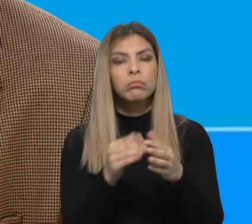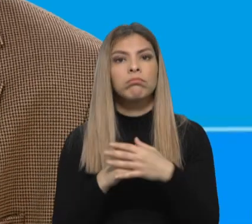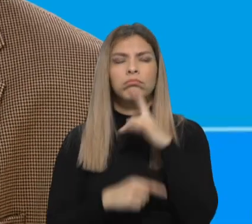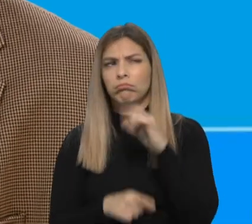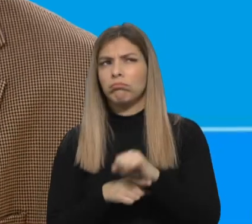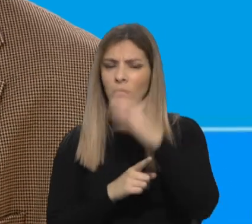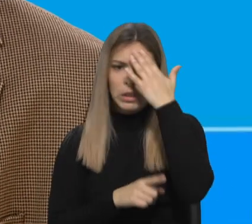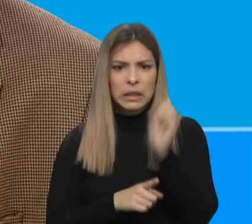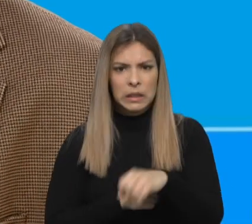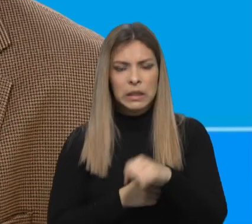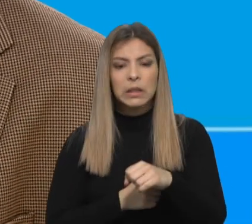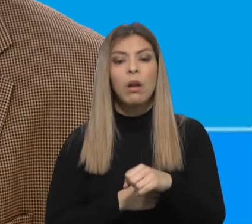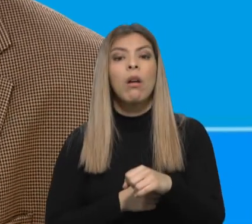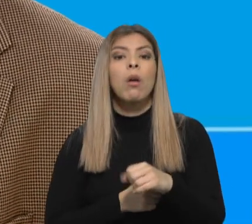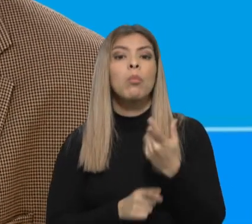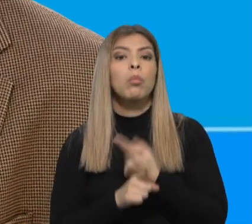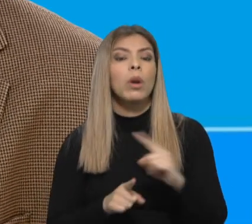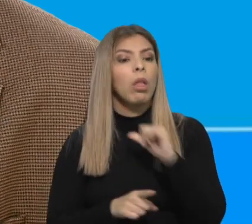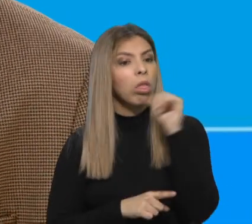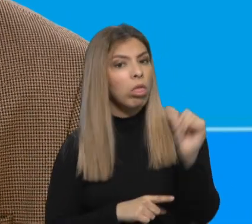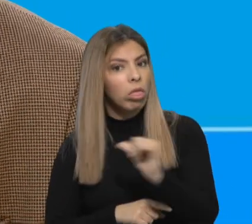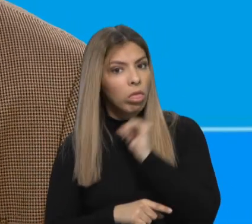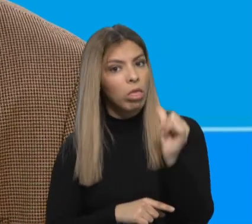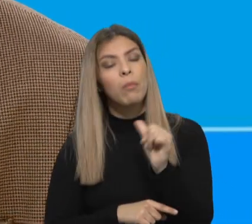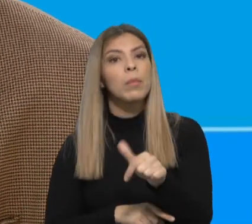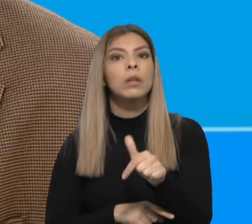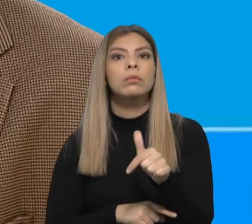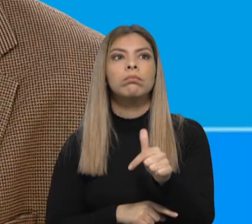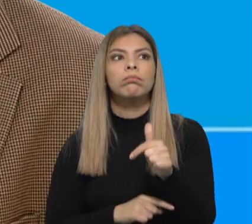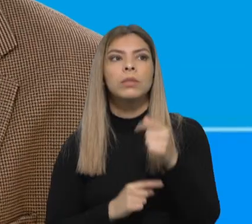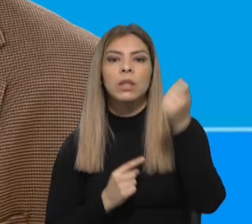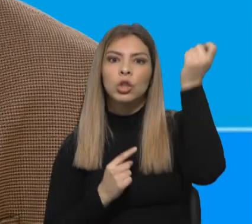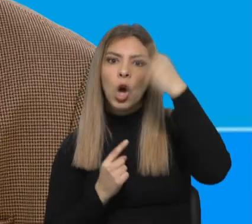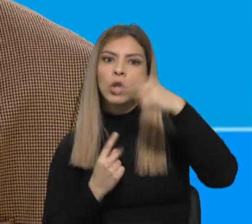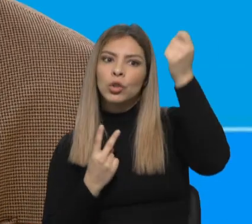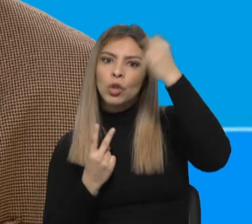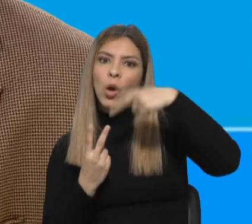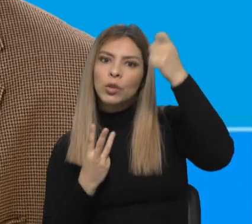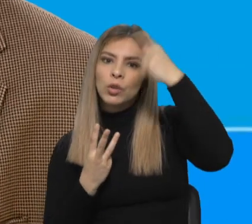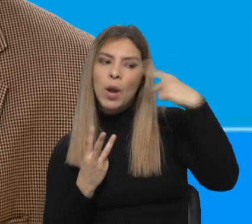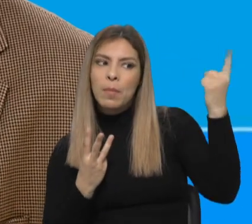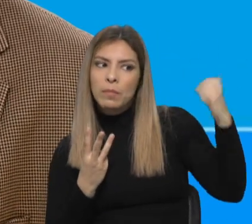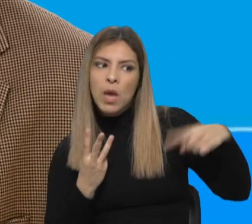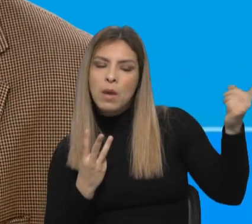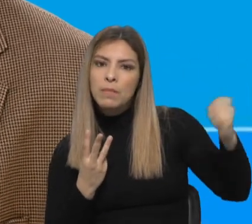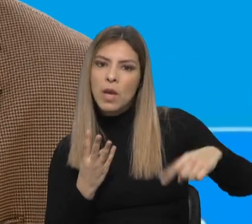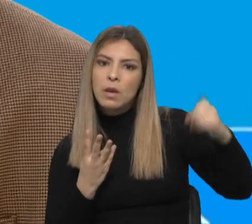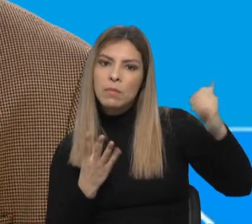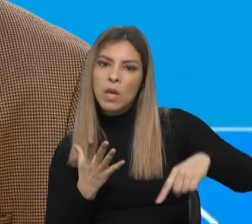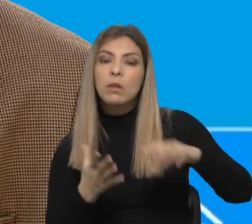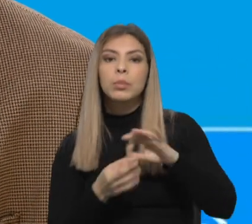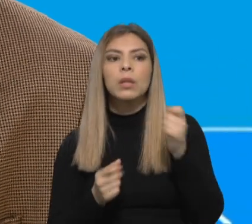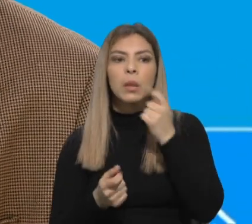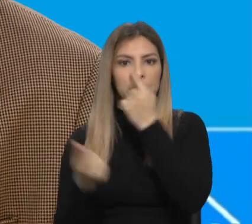feito. Aliás, é comum nós vermos como a história se repete e como episódios semelhantes da nossa